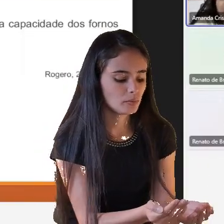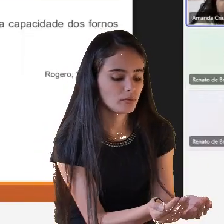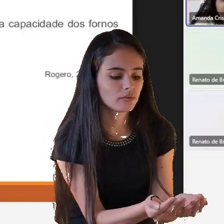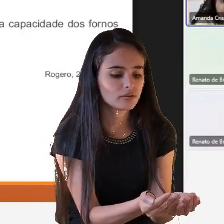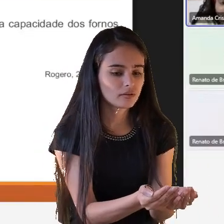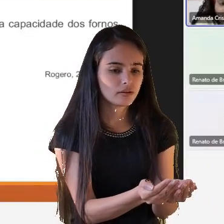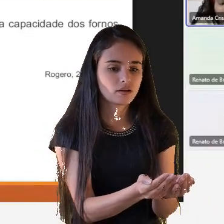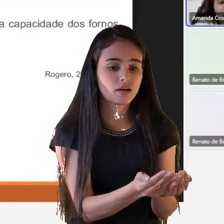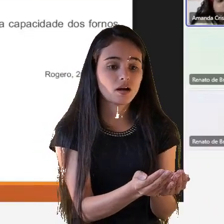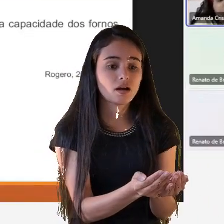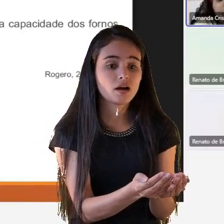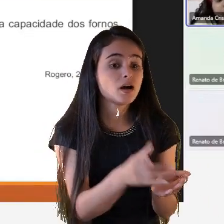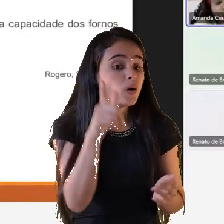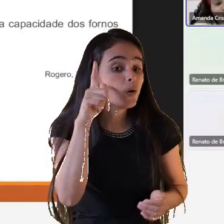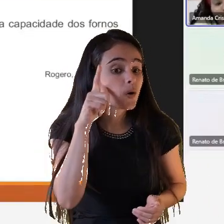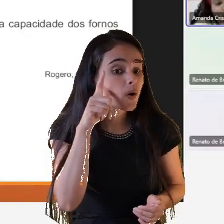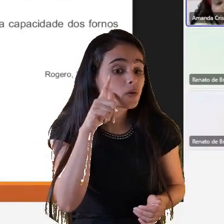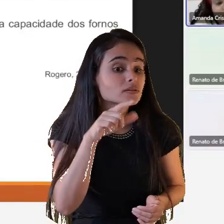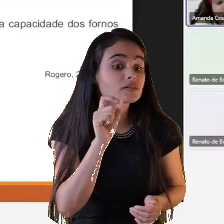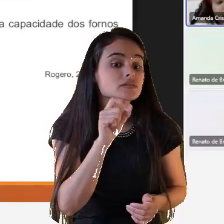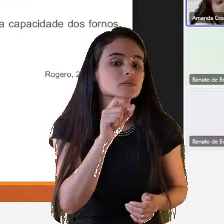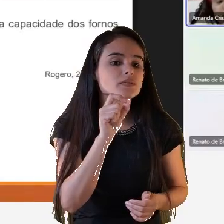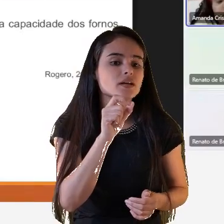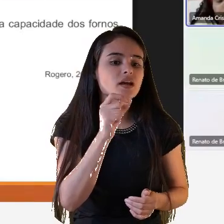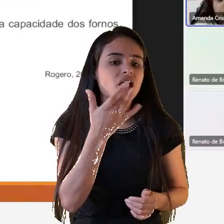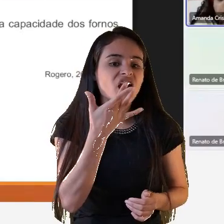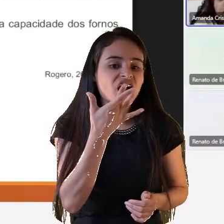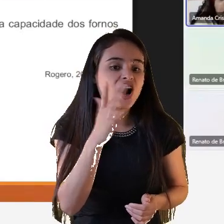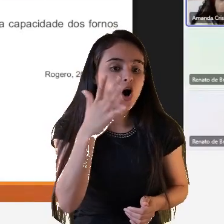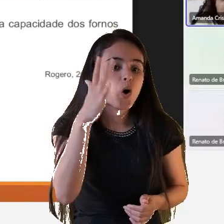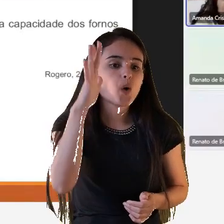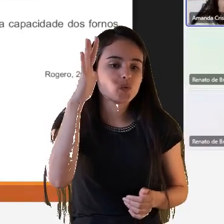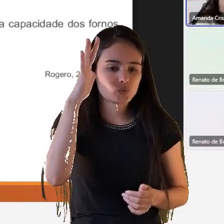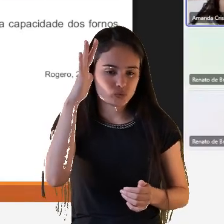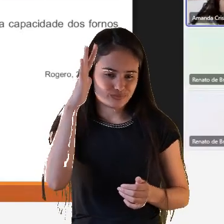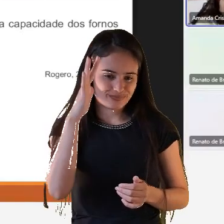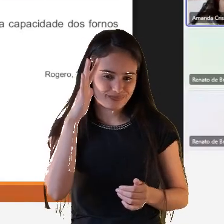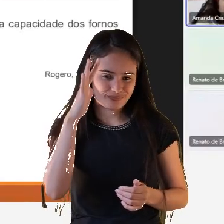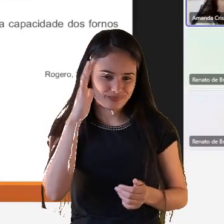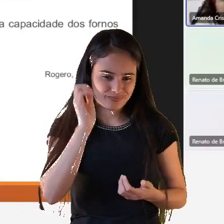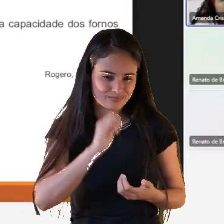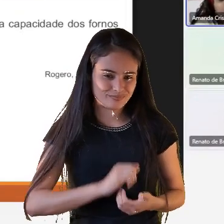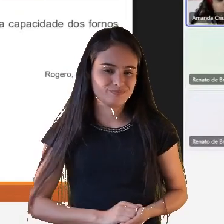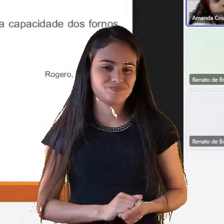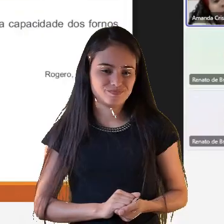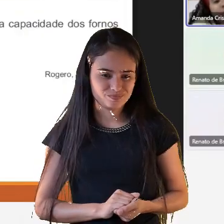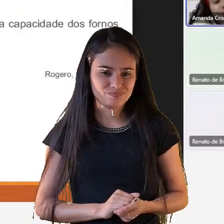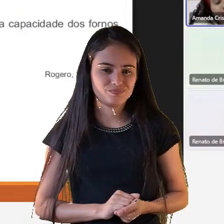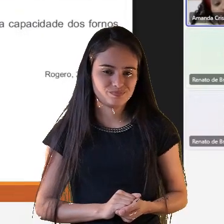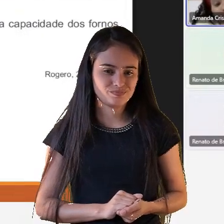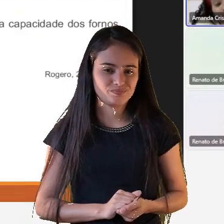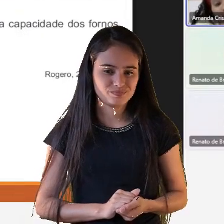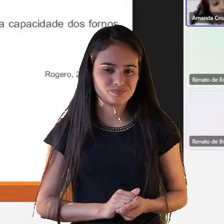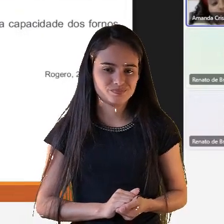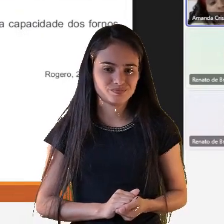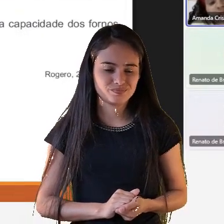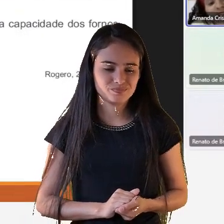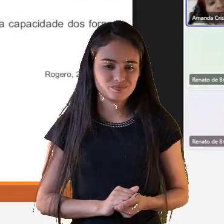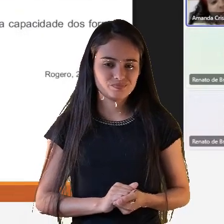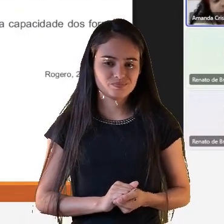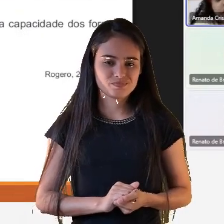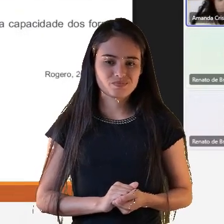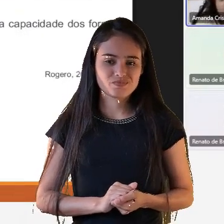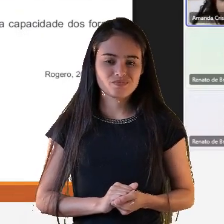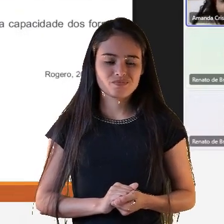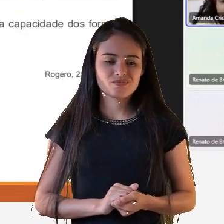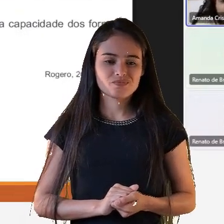técnicas desenvolvidas pelos povos africanos que no Brasil eles conseguiram ter a possibilidade